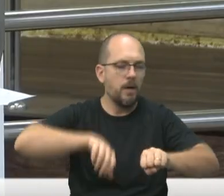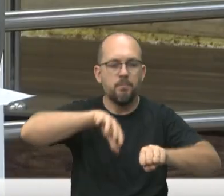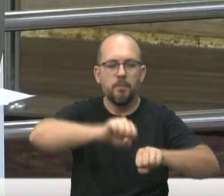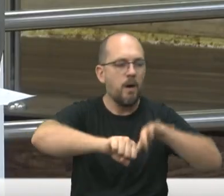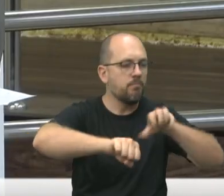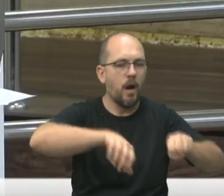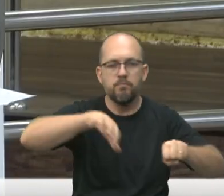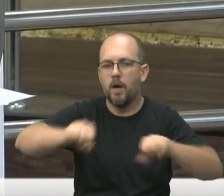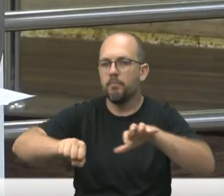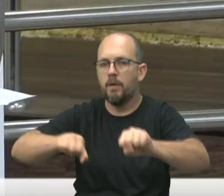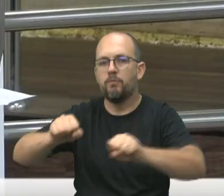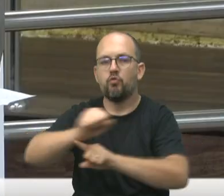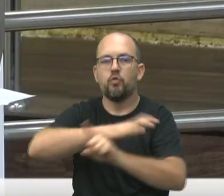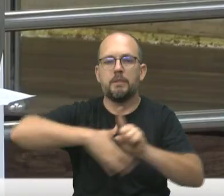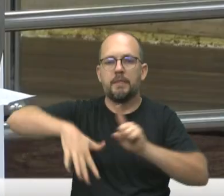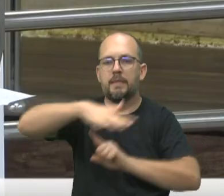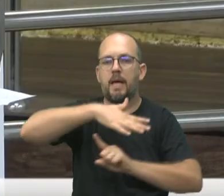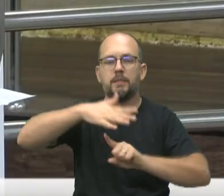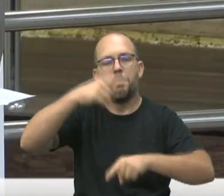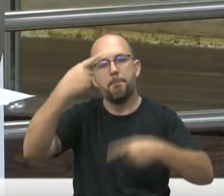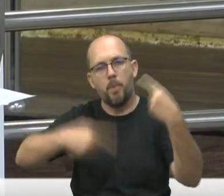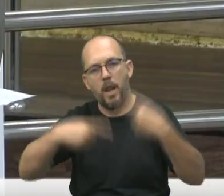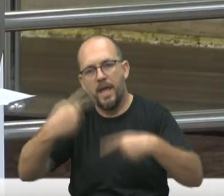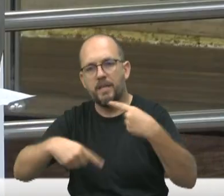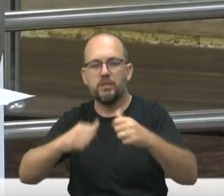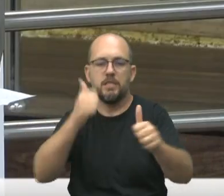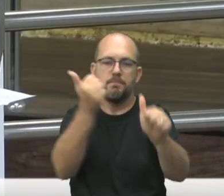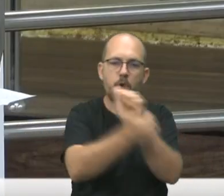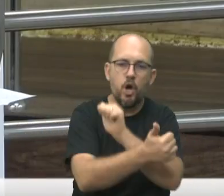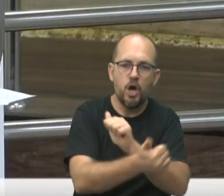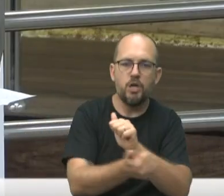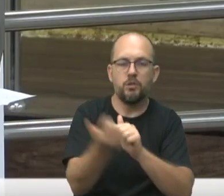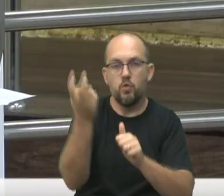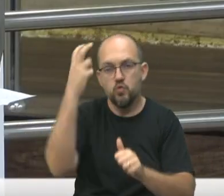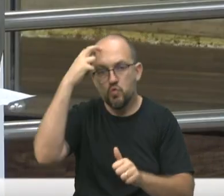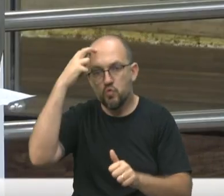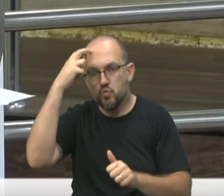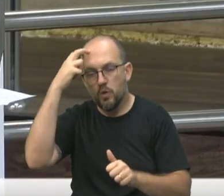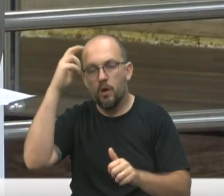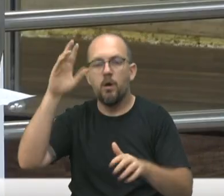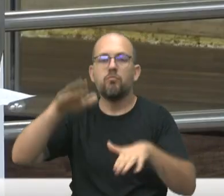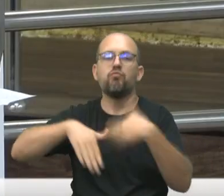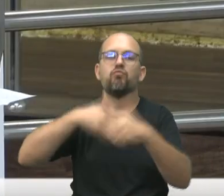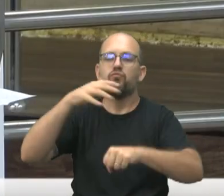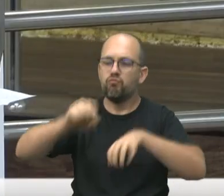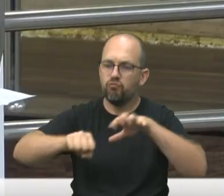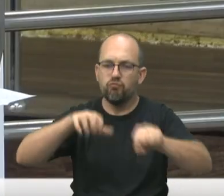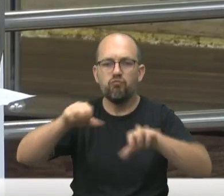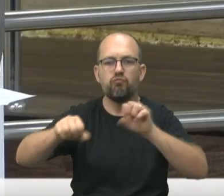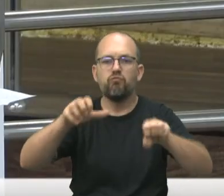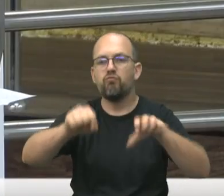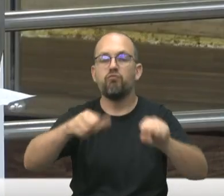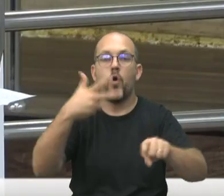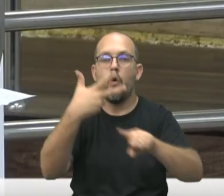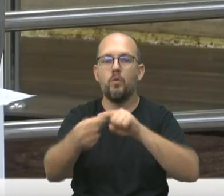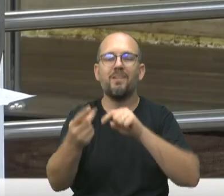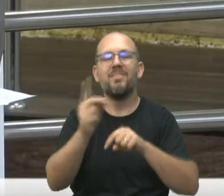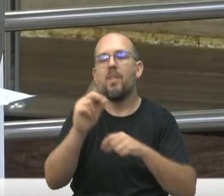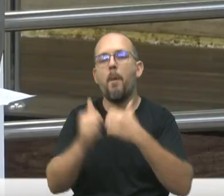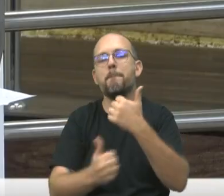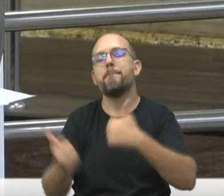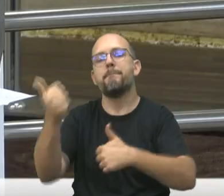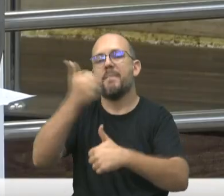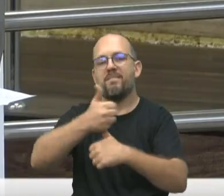na sociedade, na política, no esporte, na cultura, até que a gente conquiste, não um privilégio,